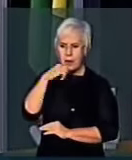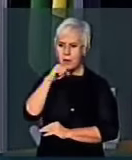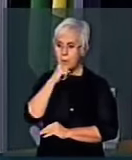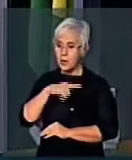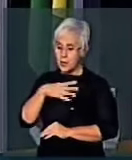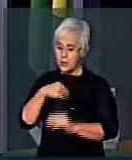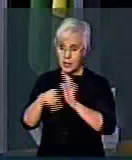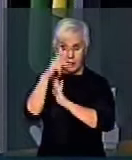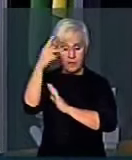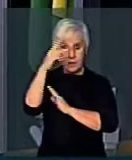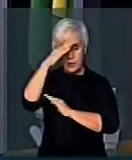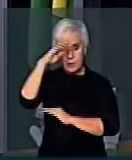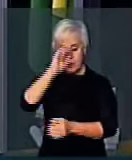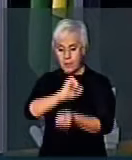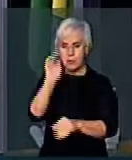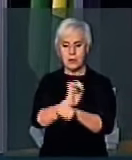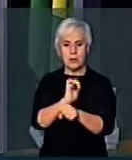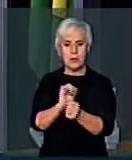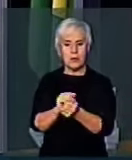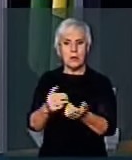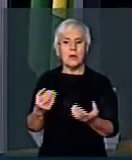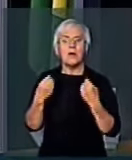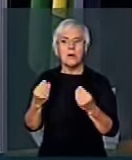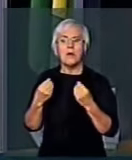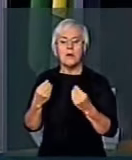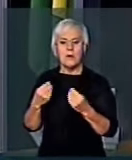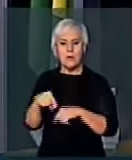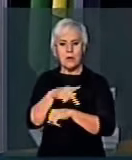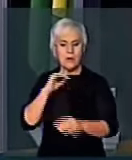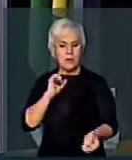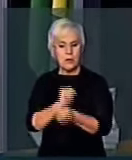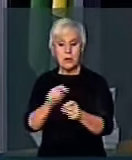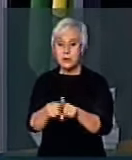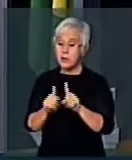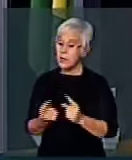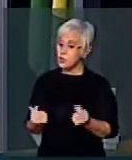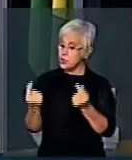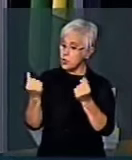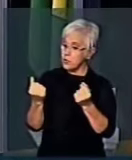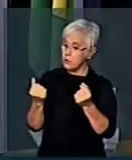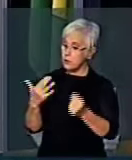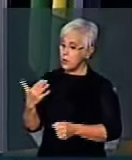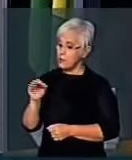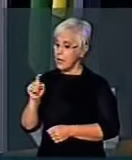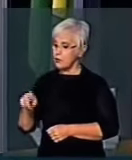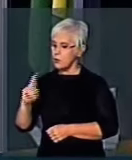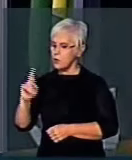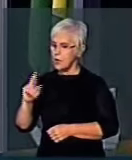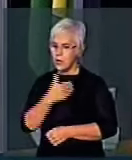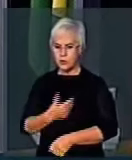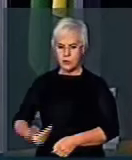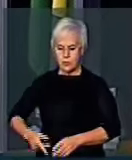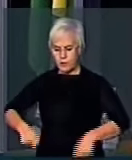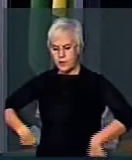seus filhos presos como refém lá em Cuba. Que pese até a questão do dinheiro. Cada 10 mil reais que o governo